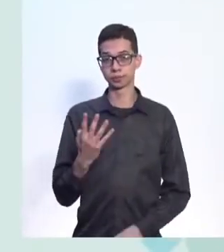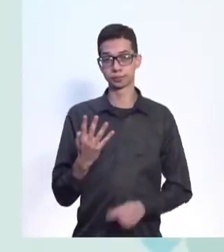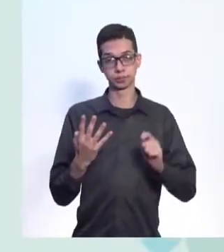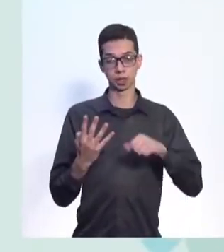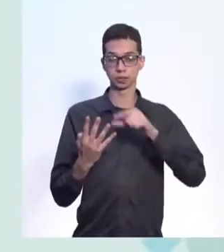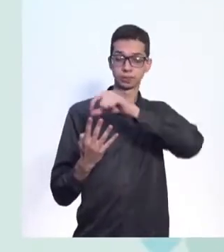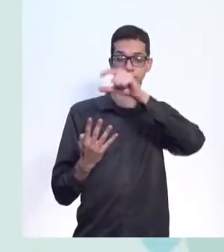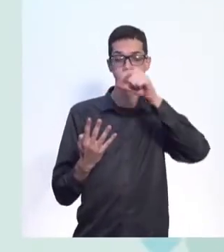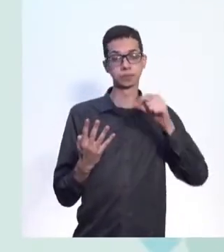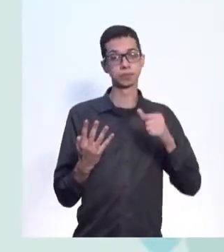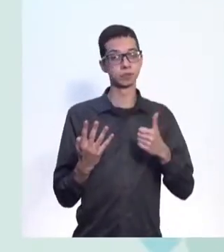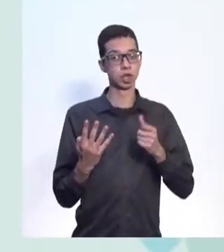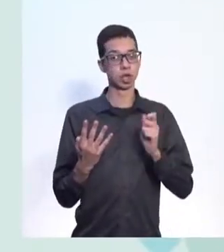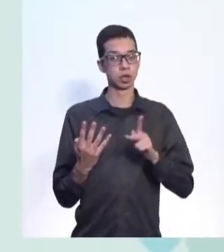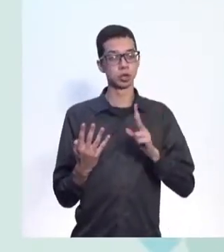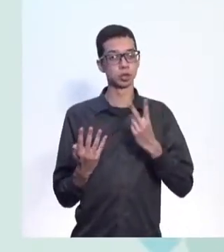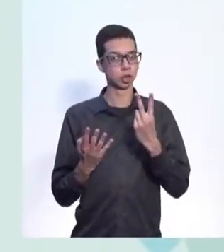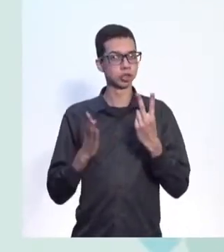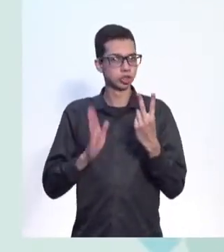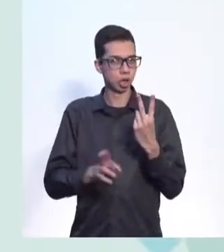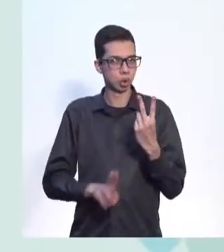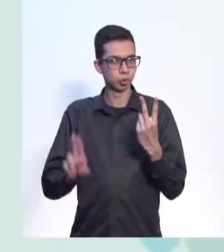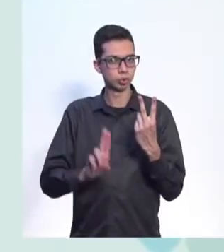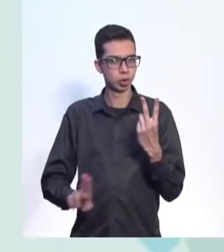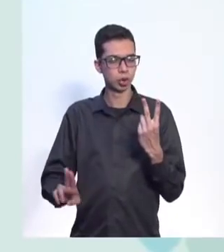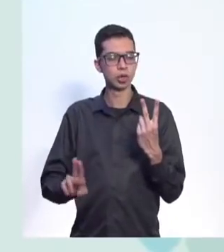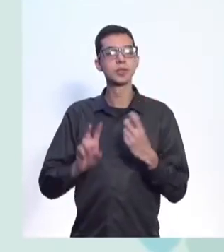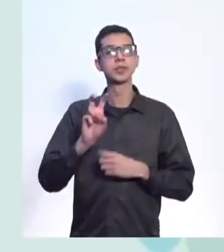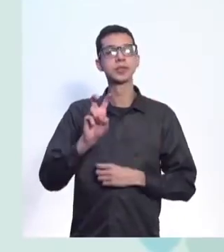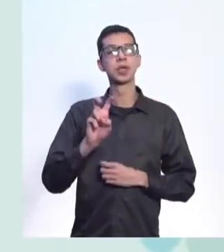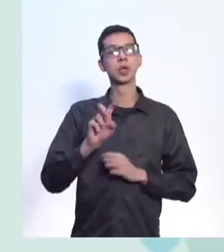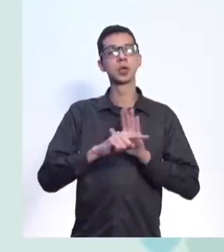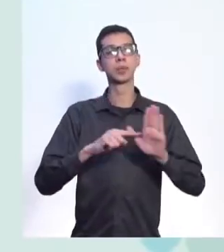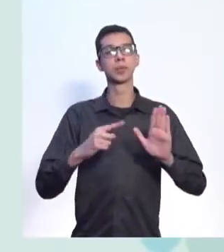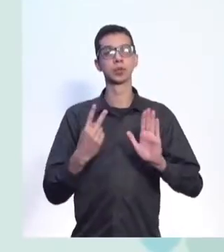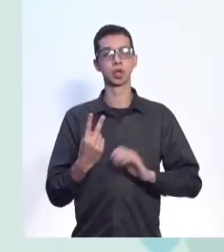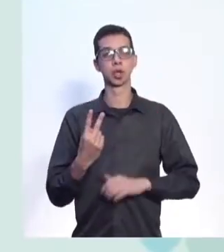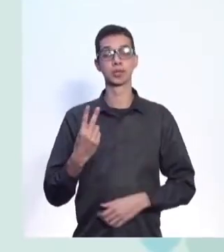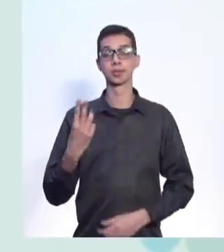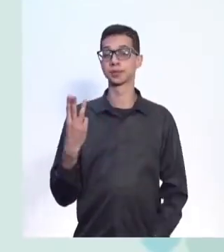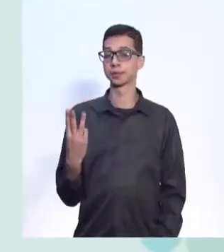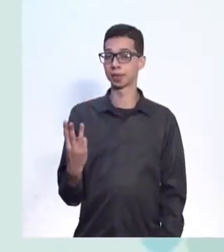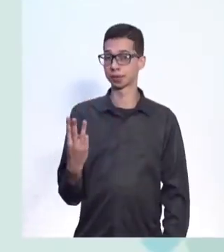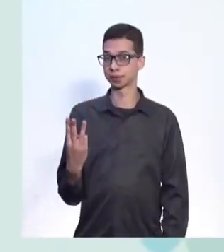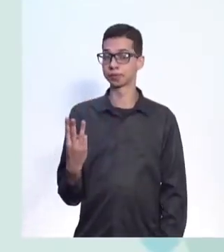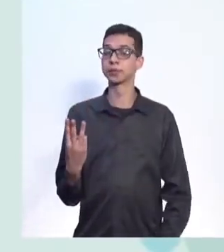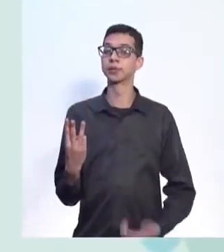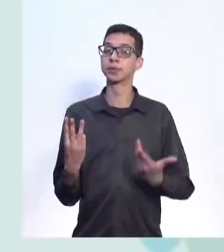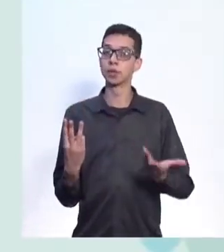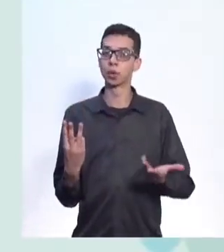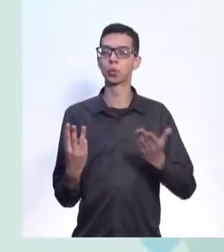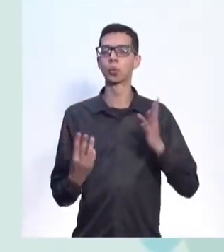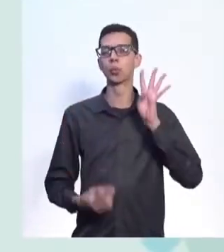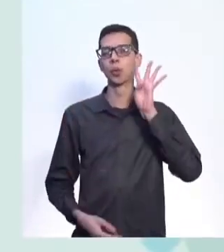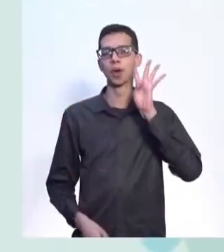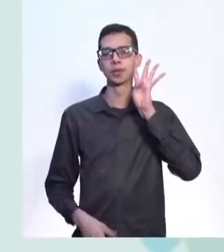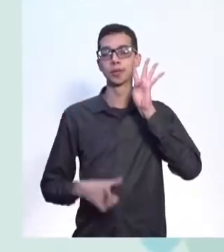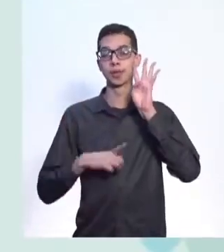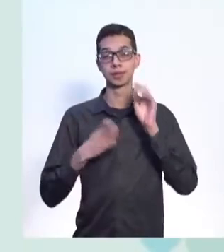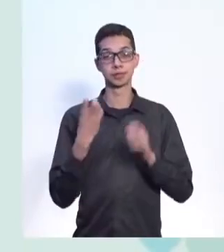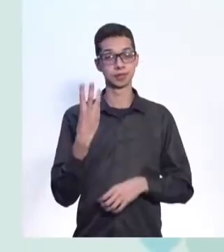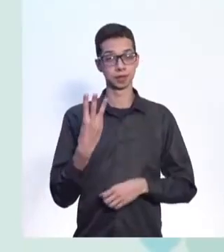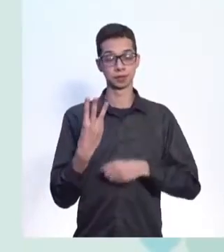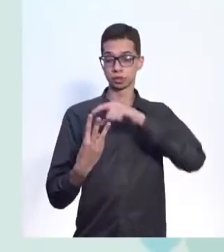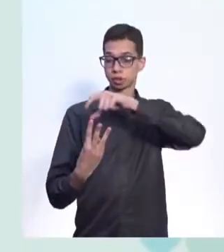2. 5 tira 2, vão sobrar 3. Então, na quarta-feira, ela vai ter 3